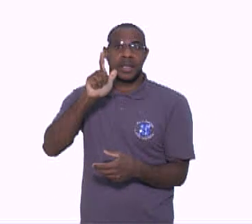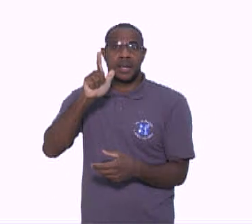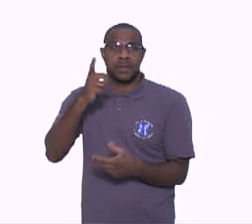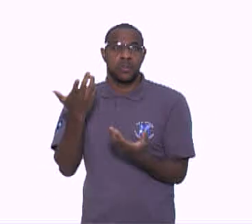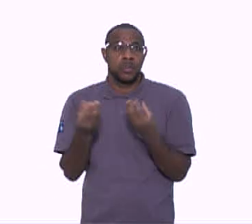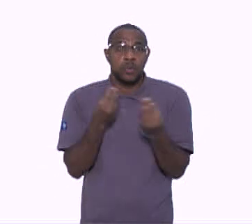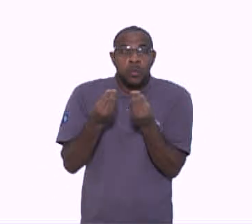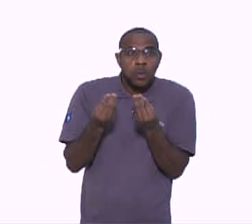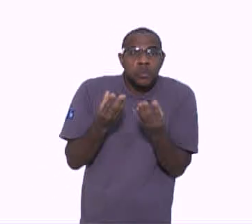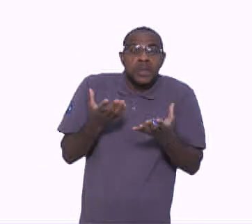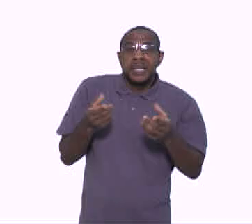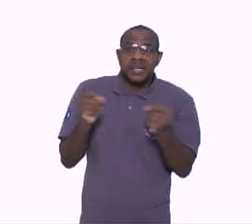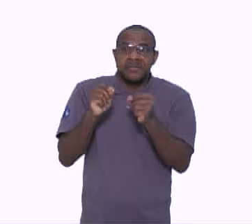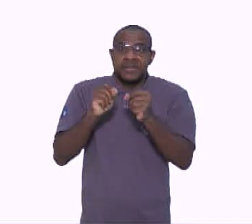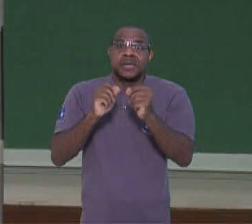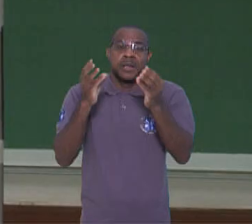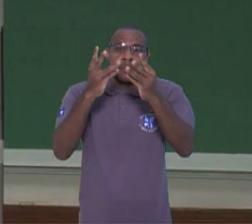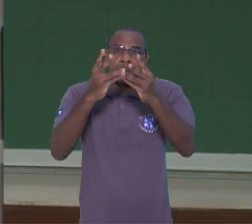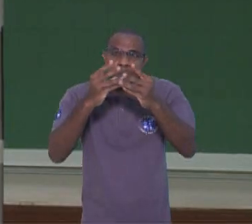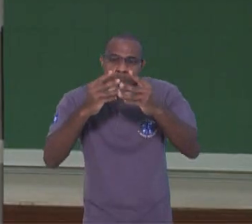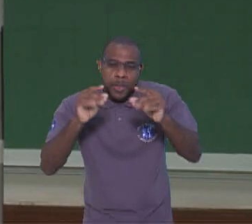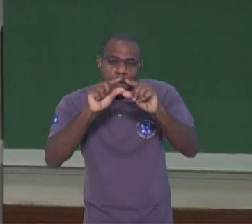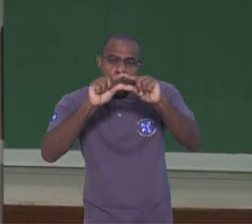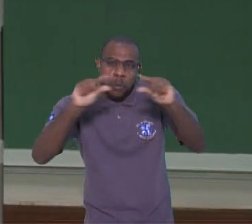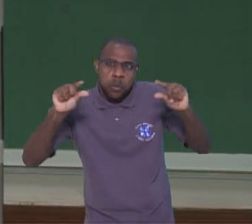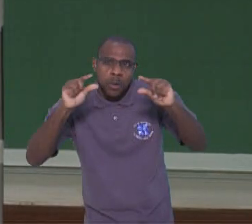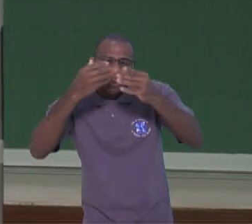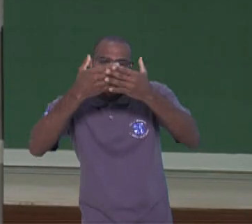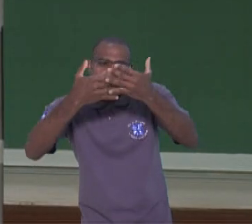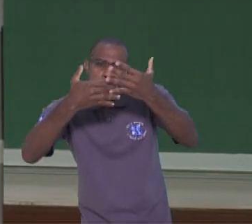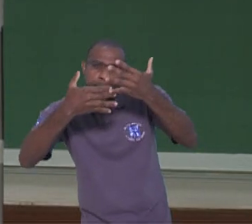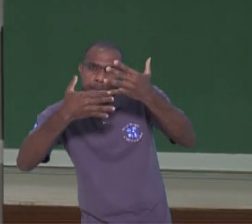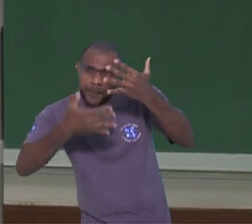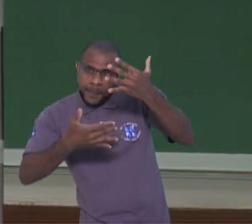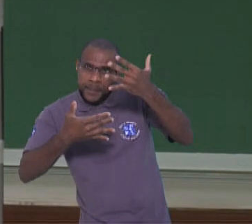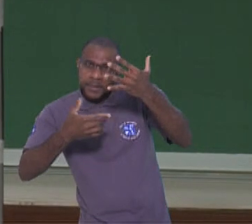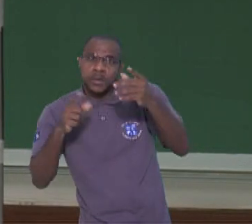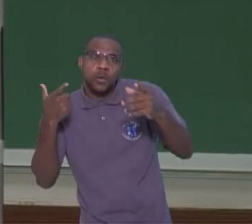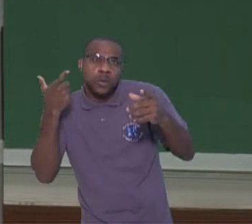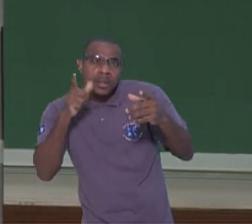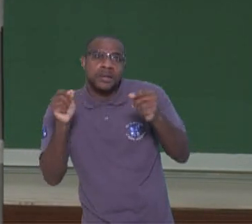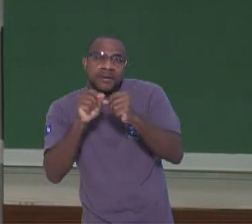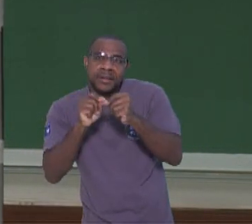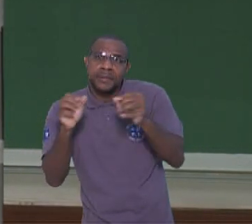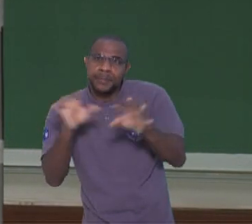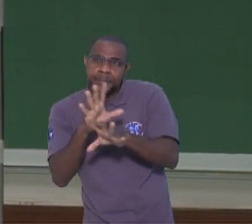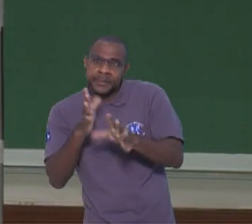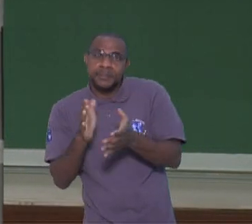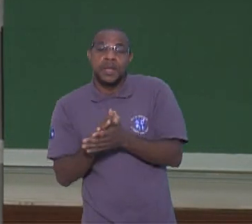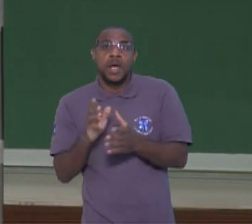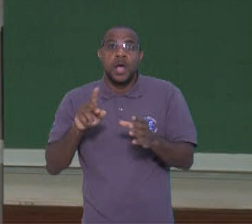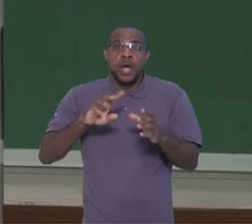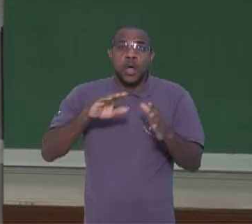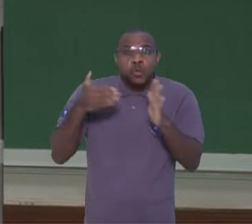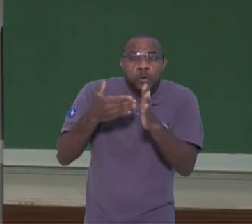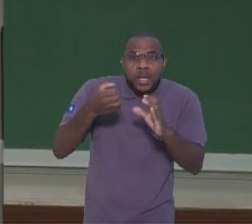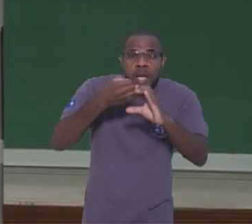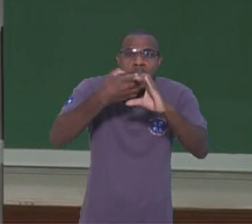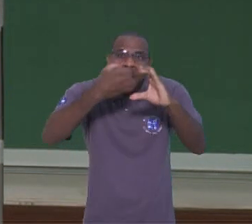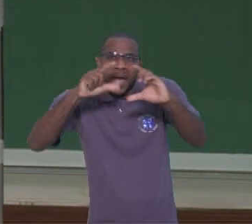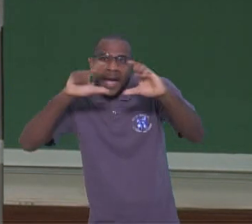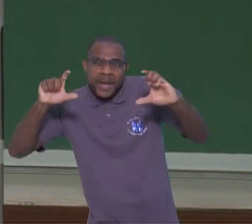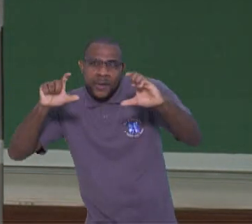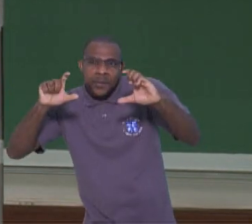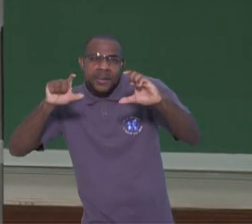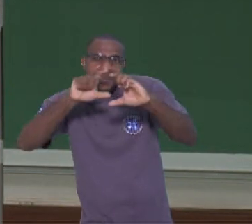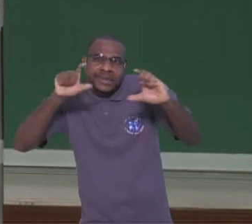a equação. Isto é, dois valores, meu amigo, é o seguinte. Toda equação de segundo grau,